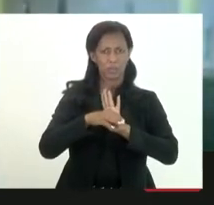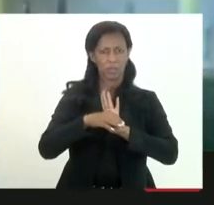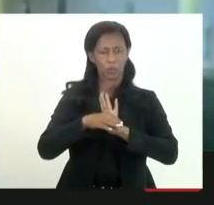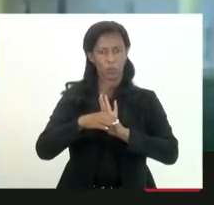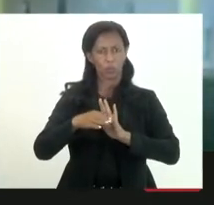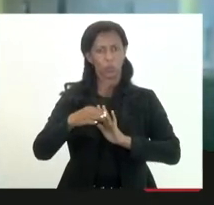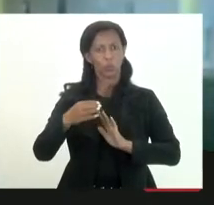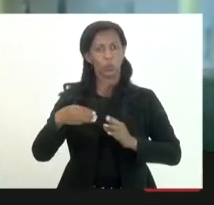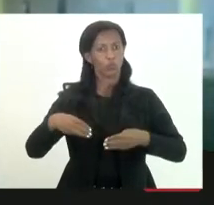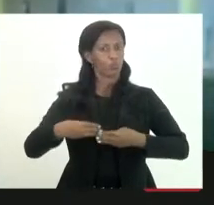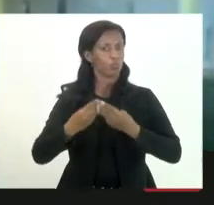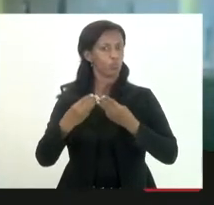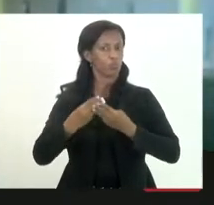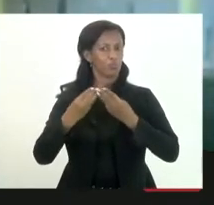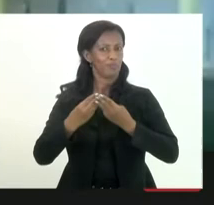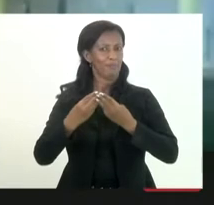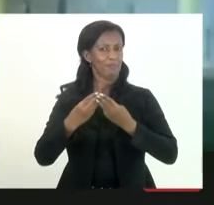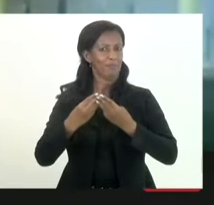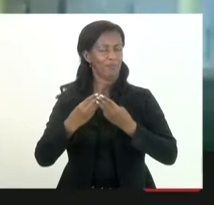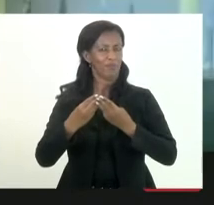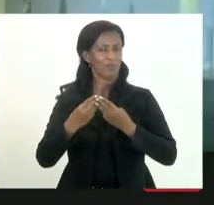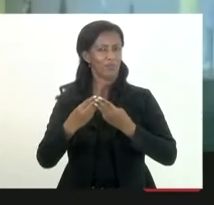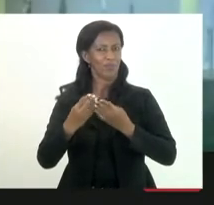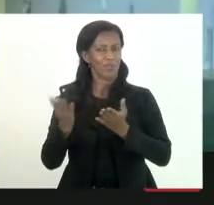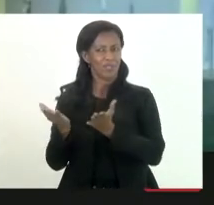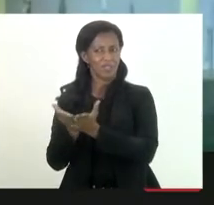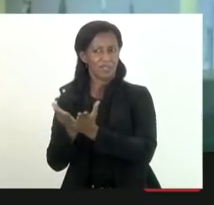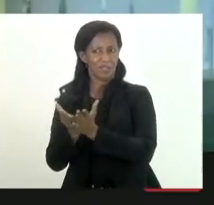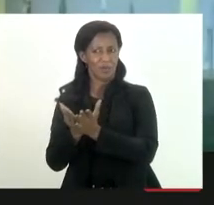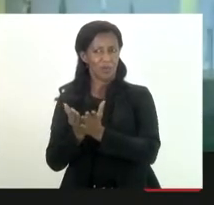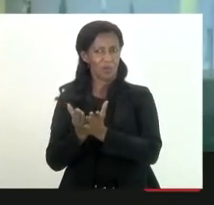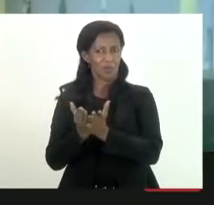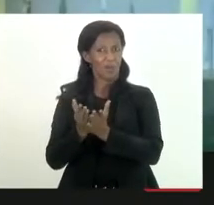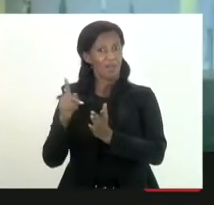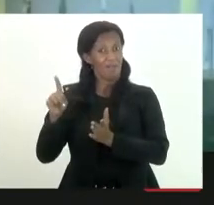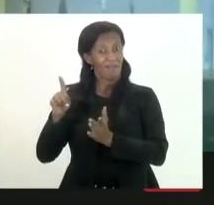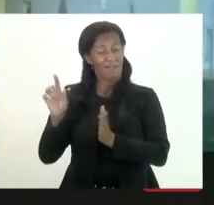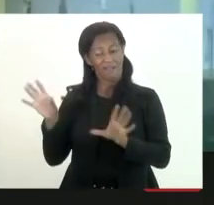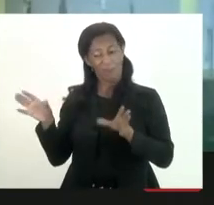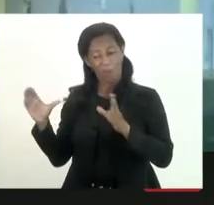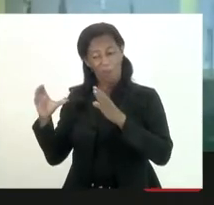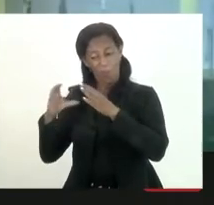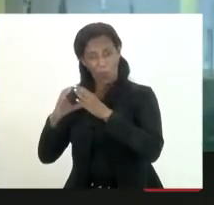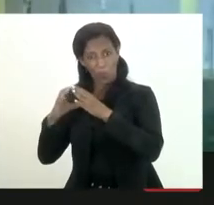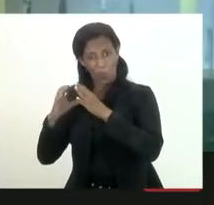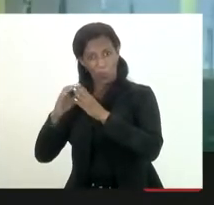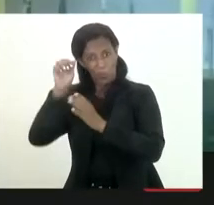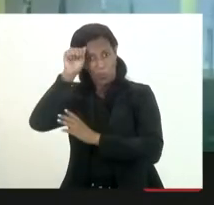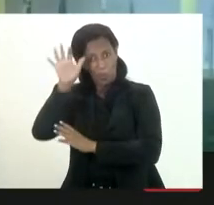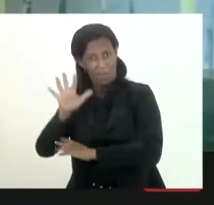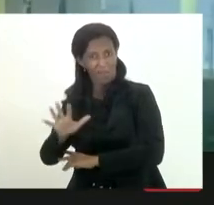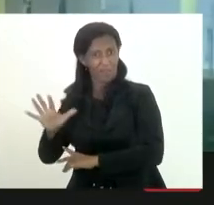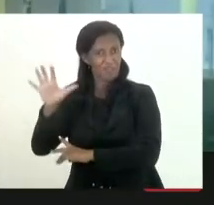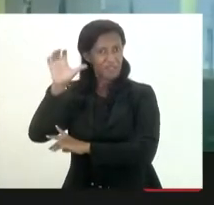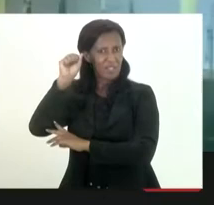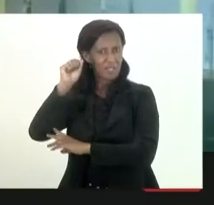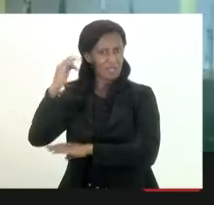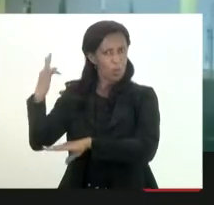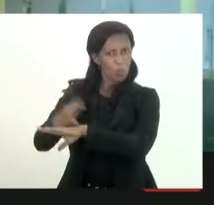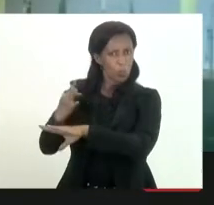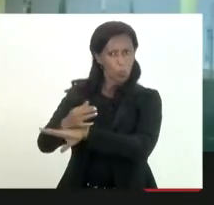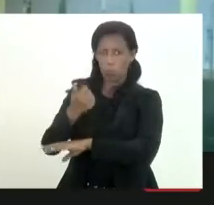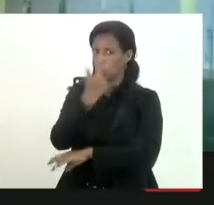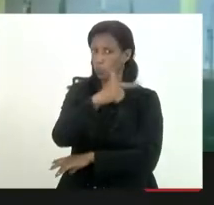Com as religiões de matriz africana, não existe intolerância religiosa. Existe uma violência